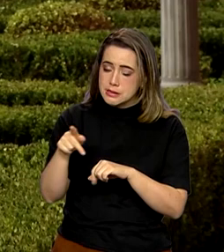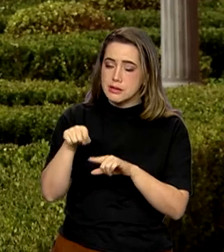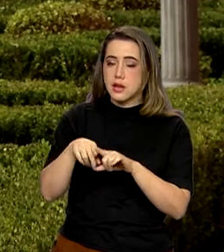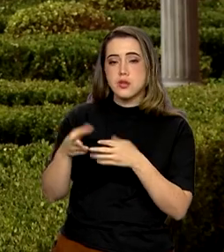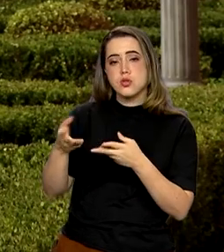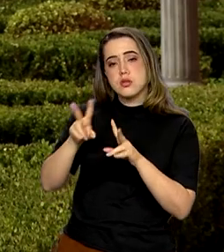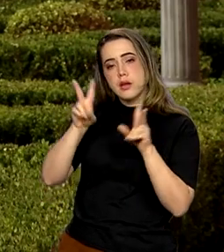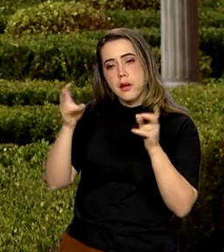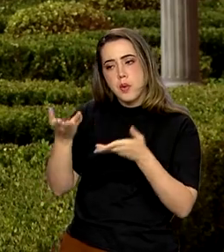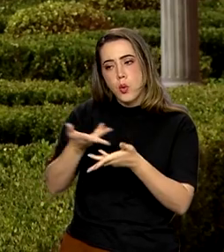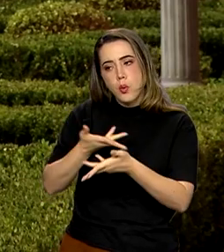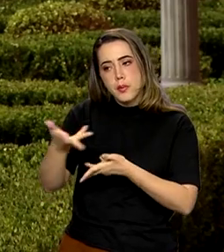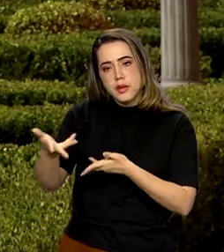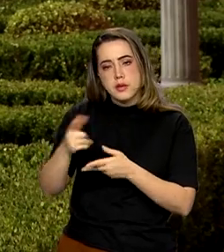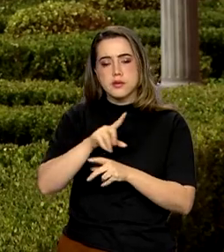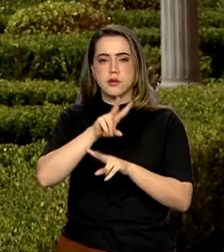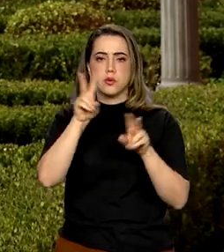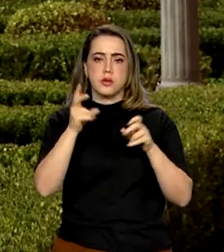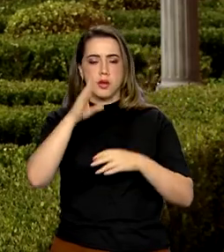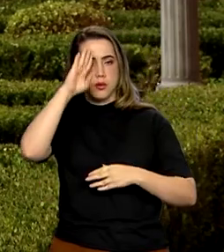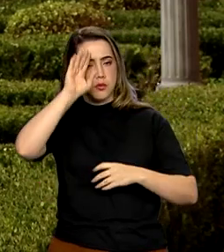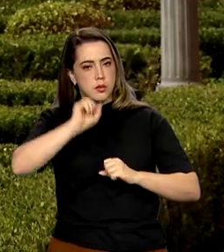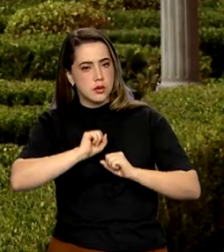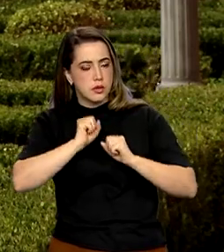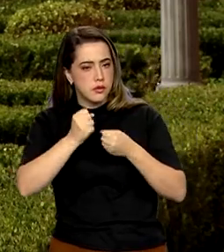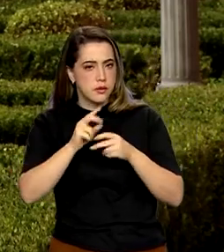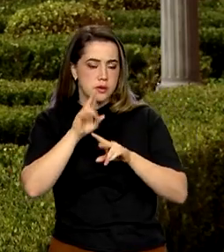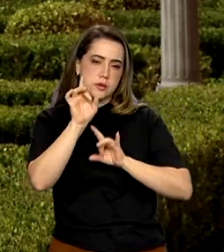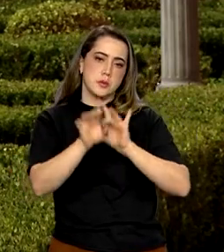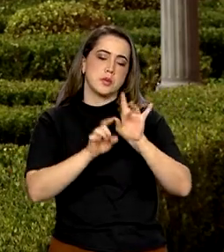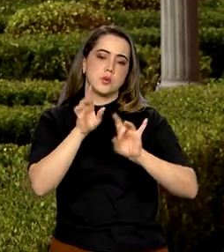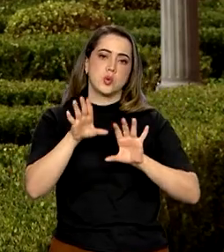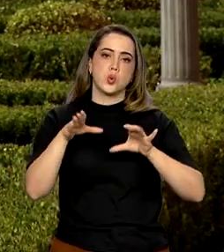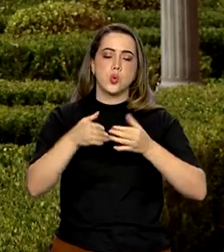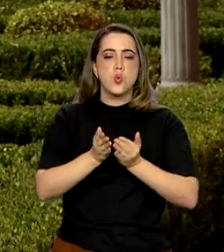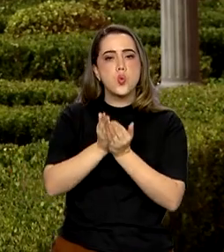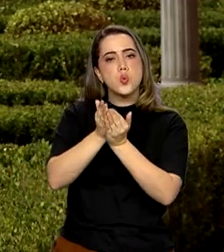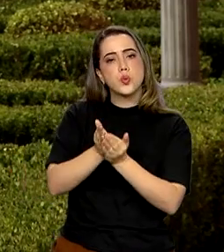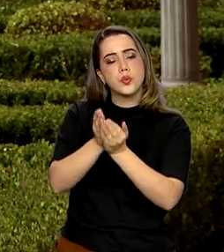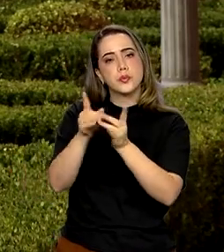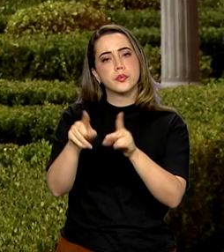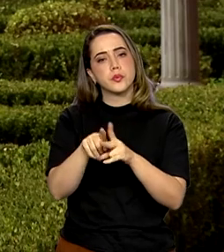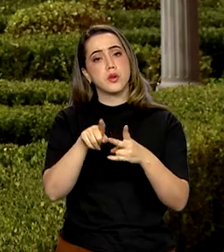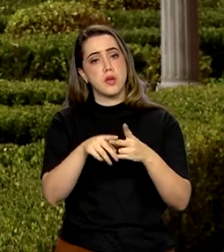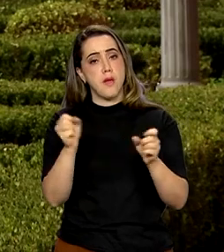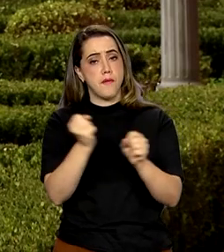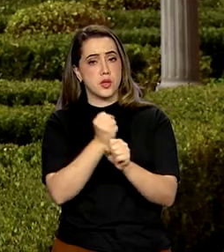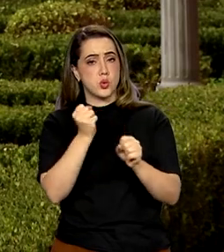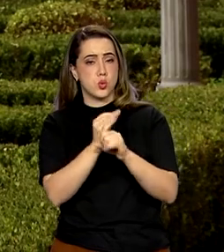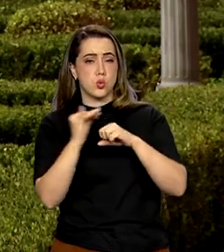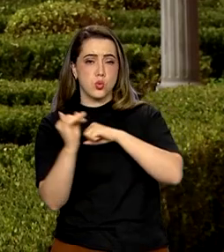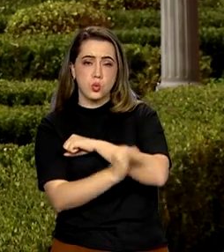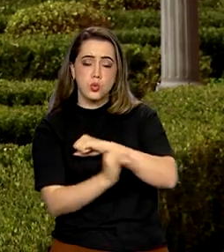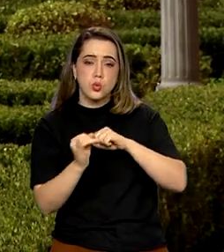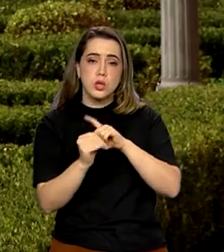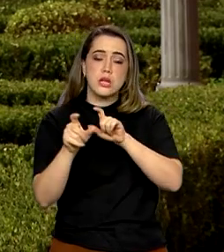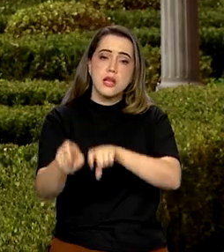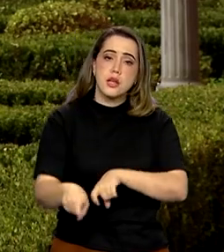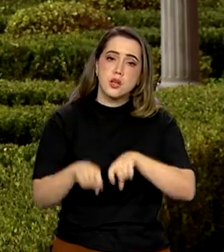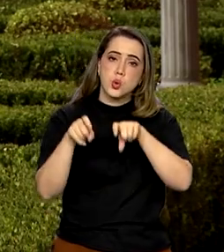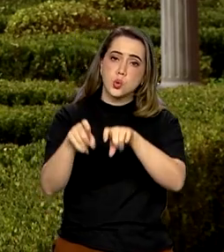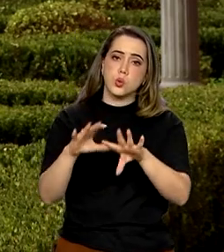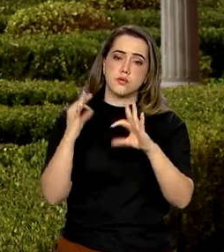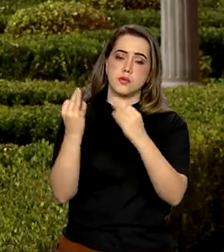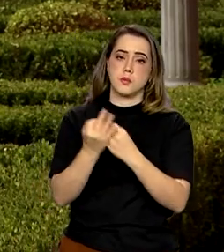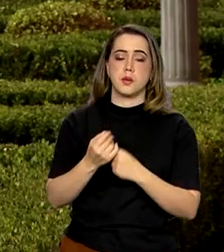cooperação em áreas como defesa, especialmente no setor naval, infraestrutura e agricultura familiar. O